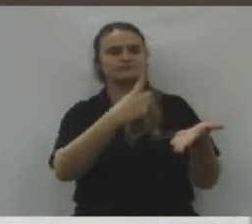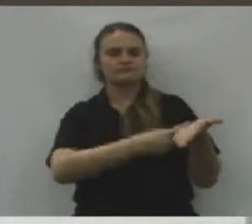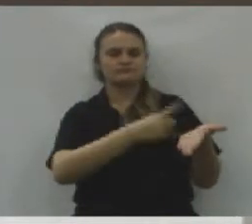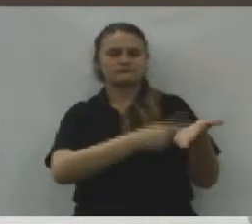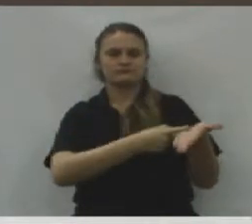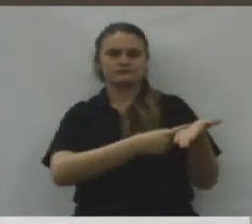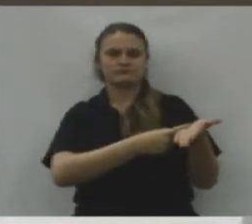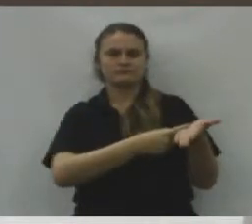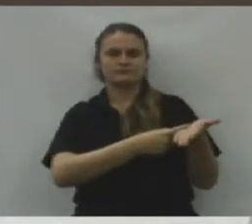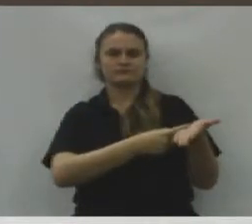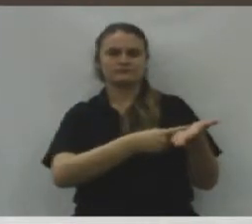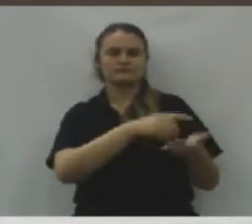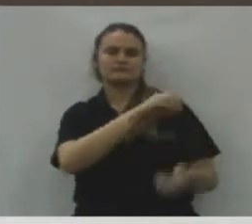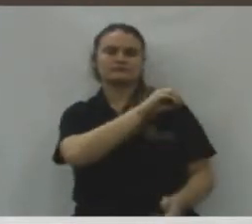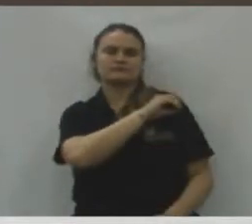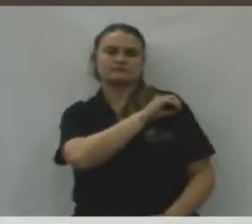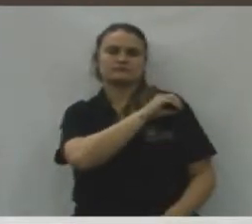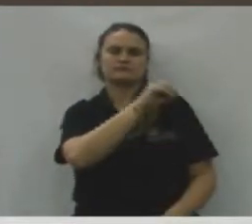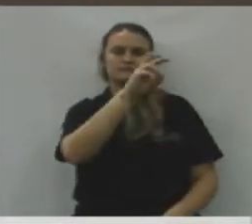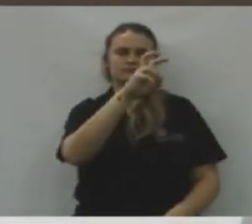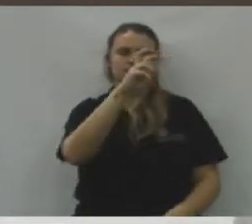parecer prévio de número